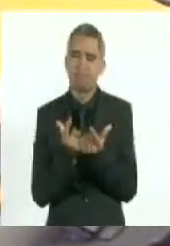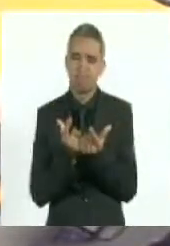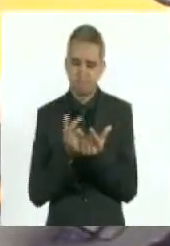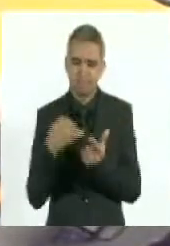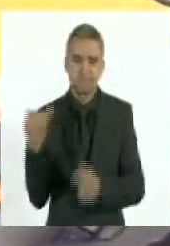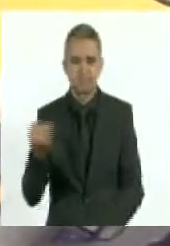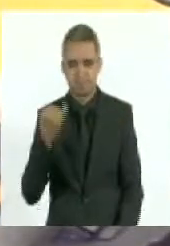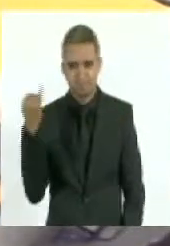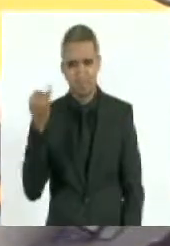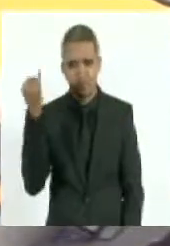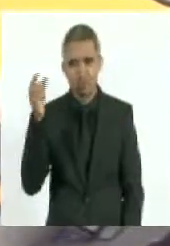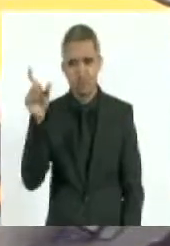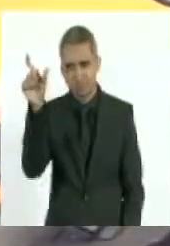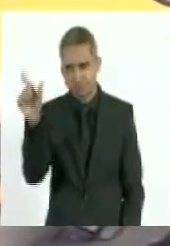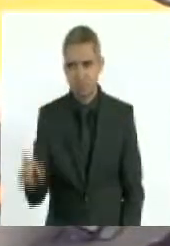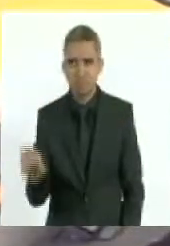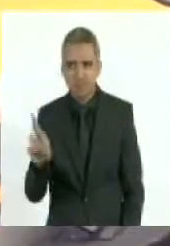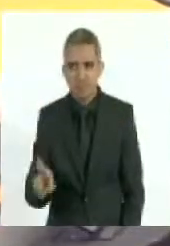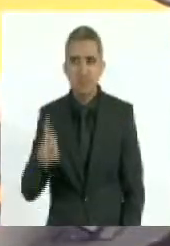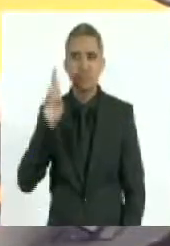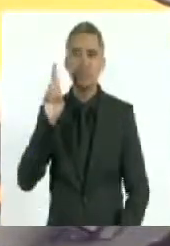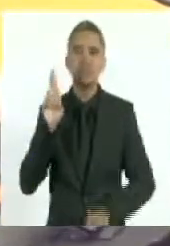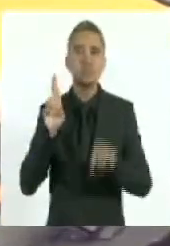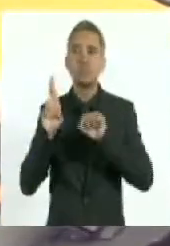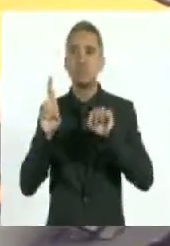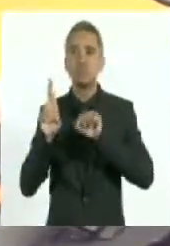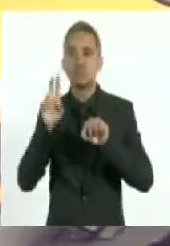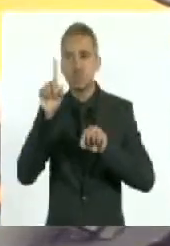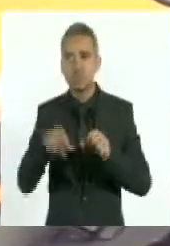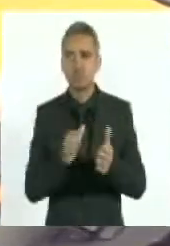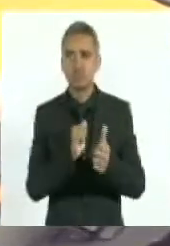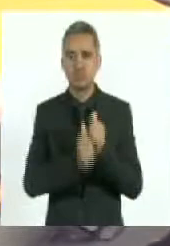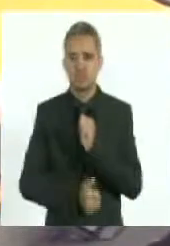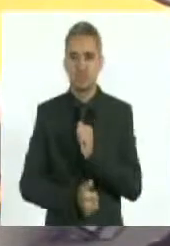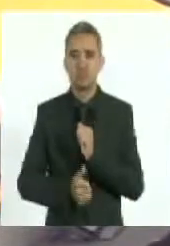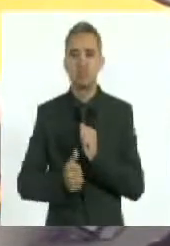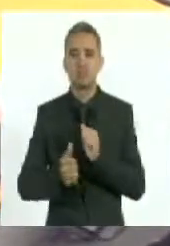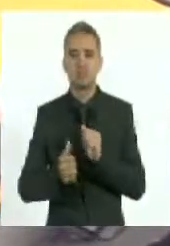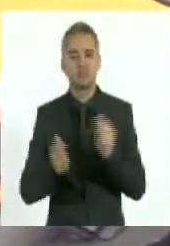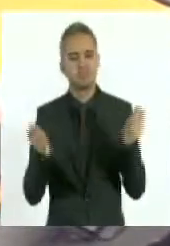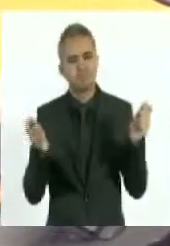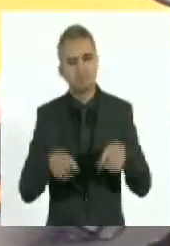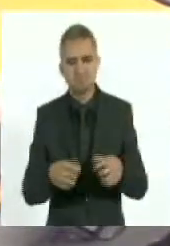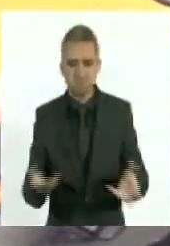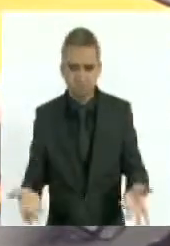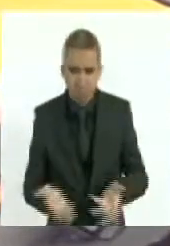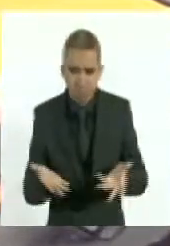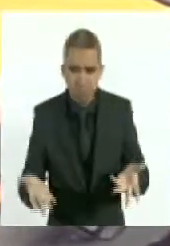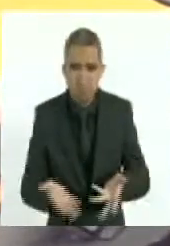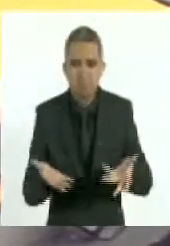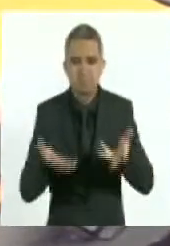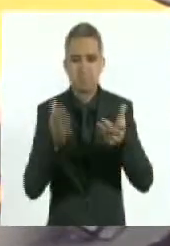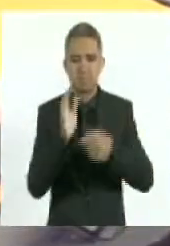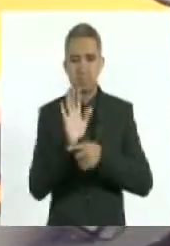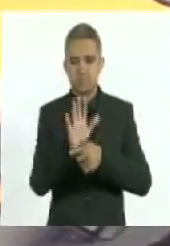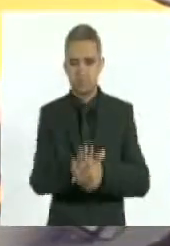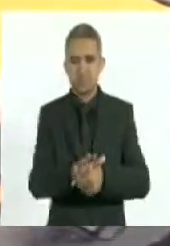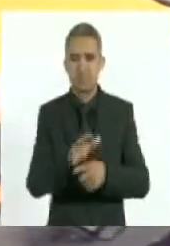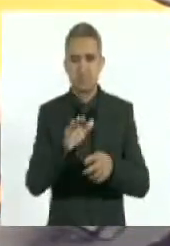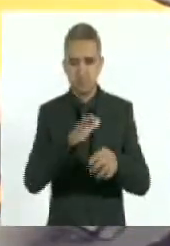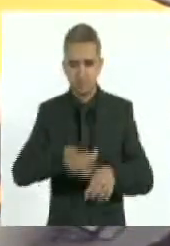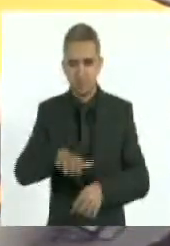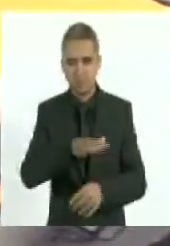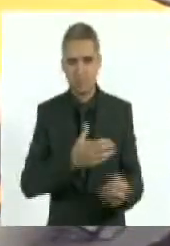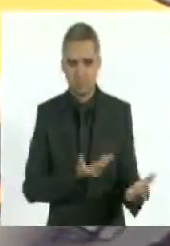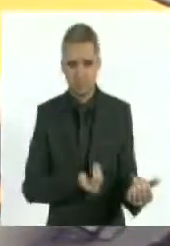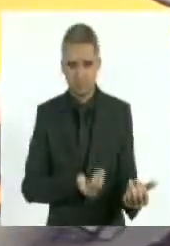tem um grande alcance na juventude e na população do Maranhão, o esporte. E eu quero registrar a sua passagem pelo